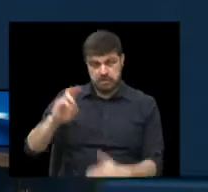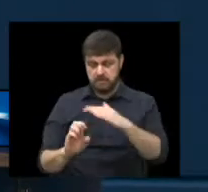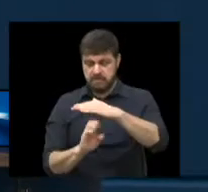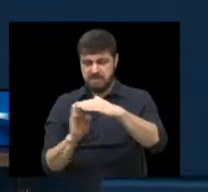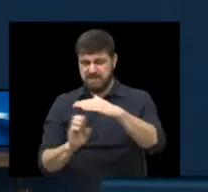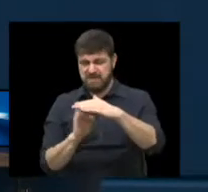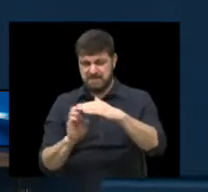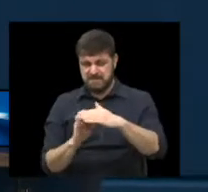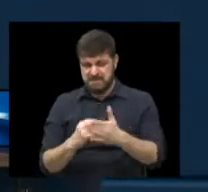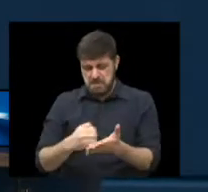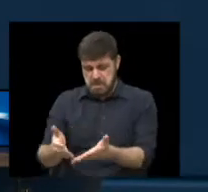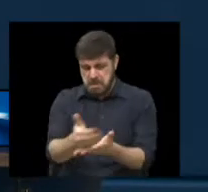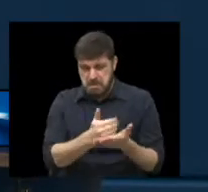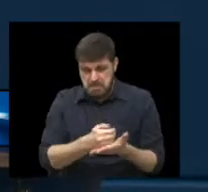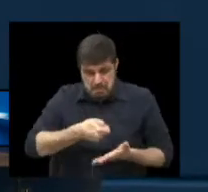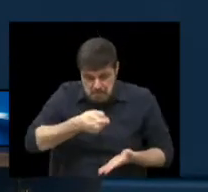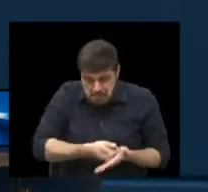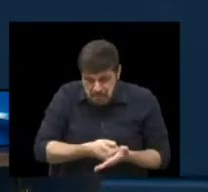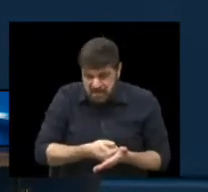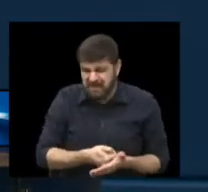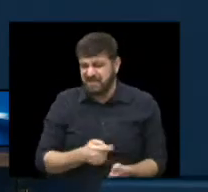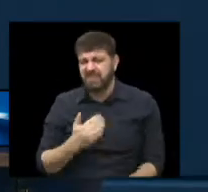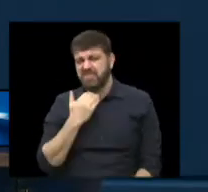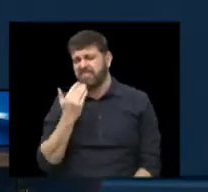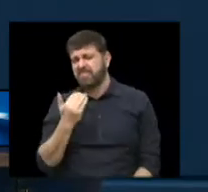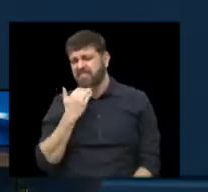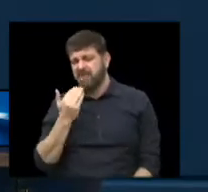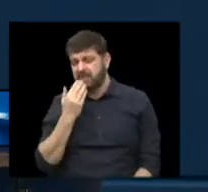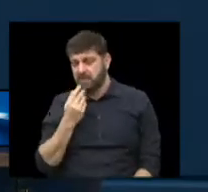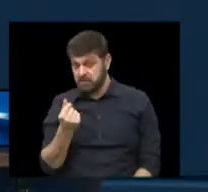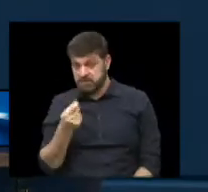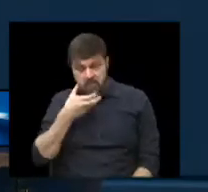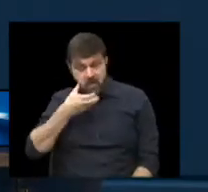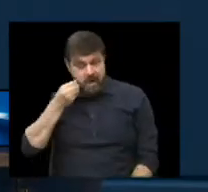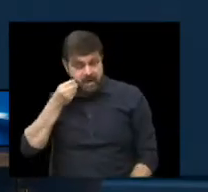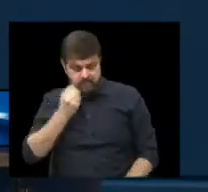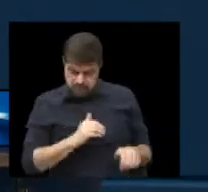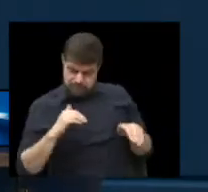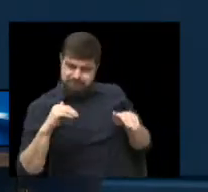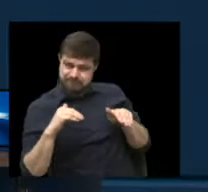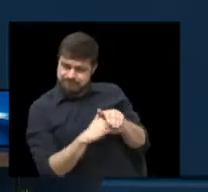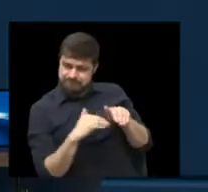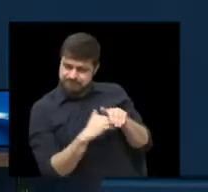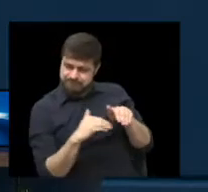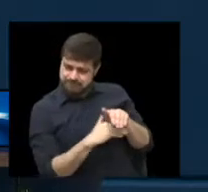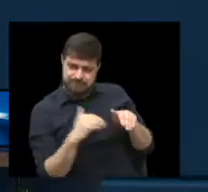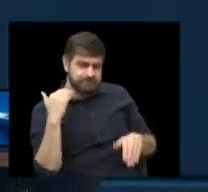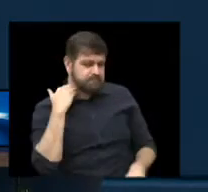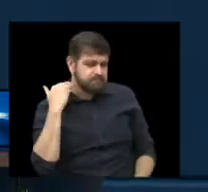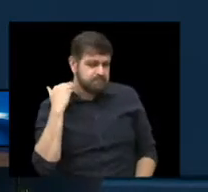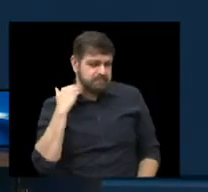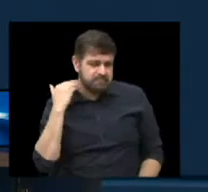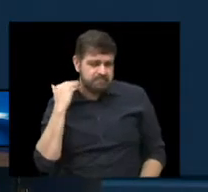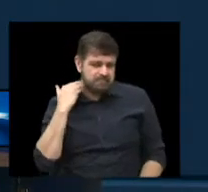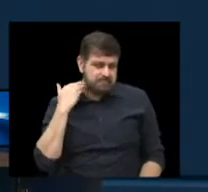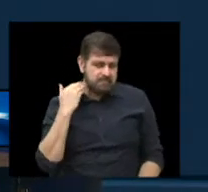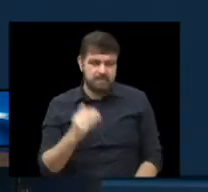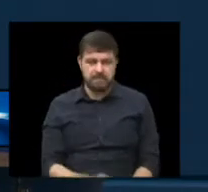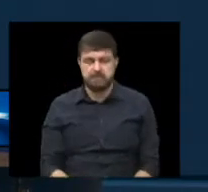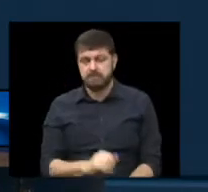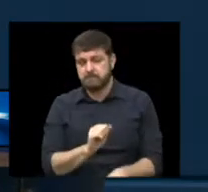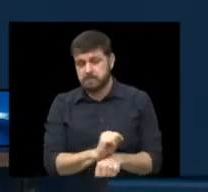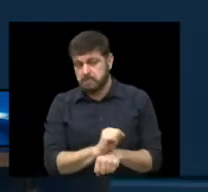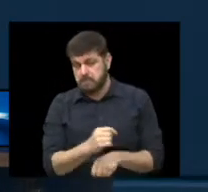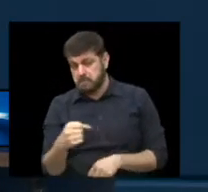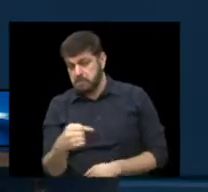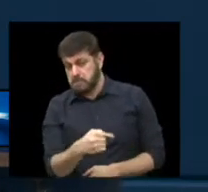não pagar os seus tributos, reservar esse dinheiro, aplicar em títulos da dívida do